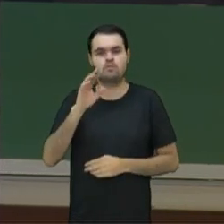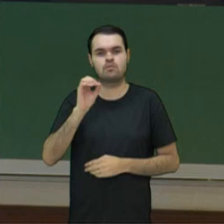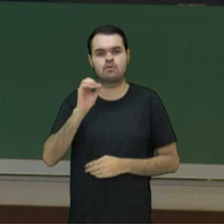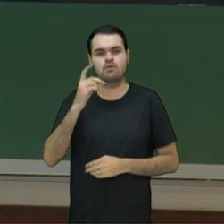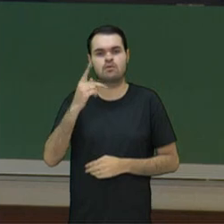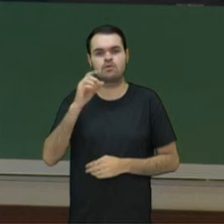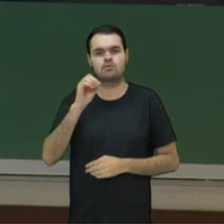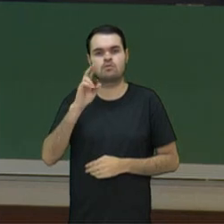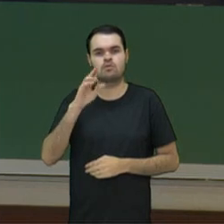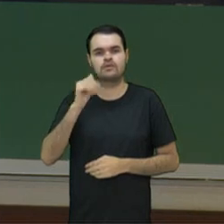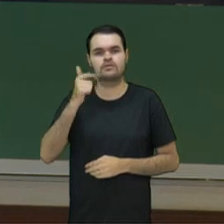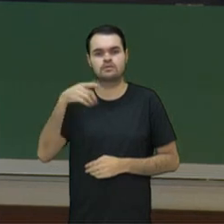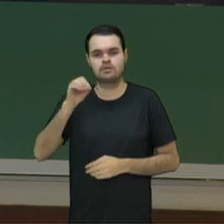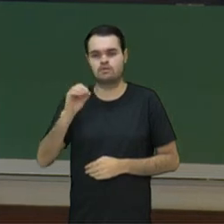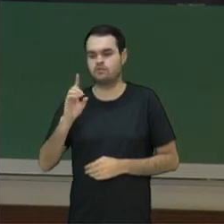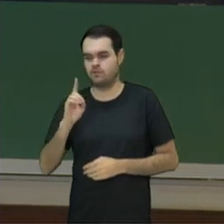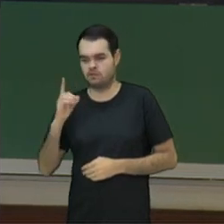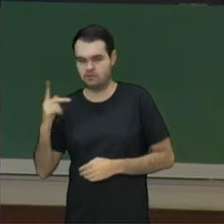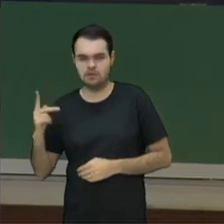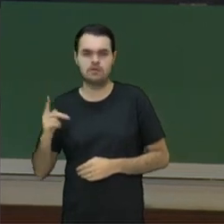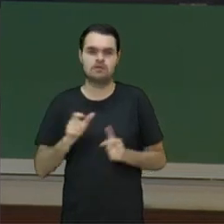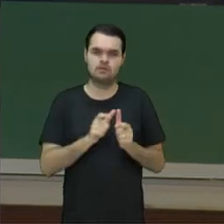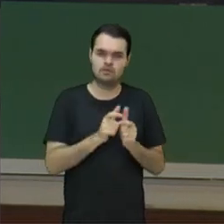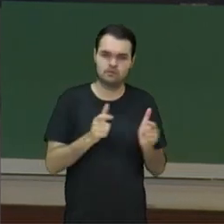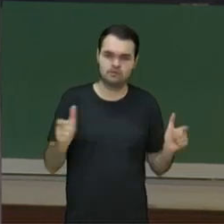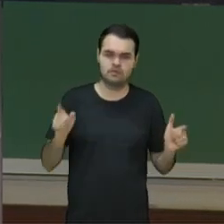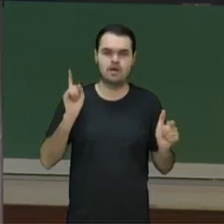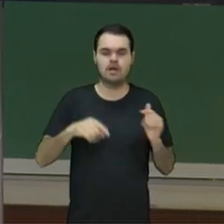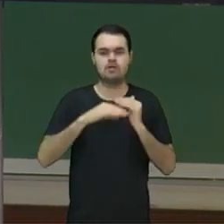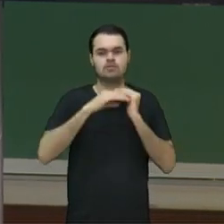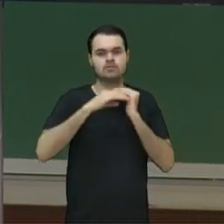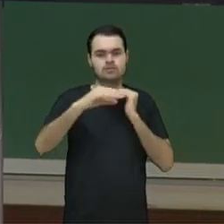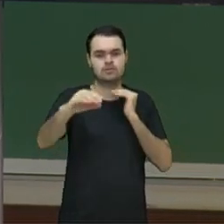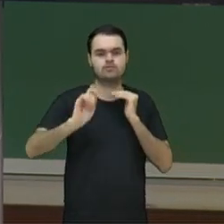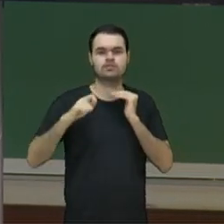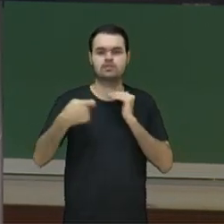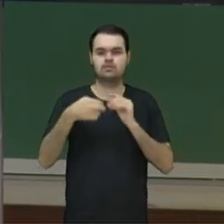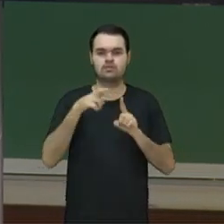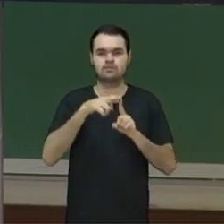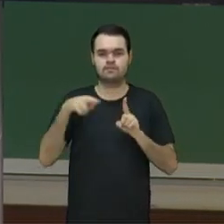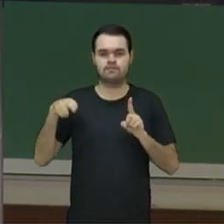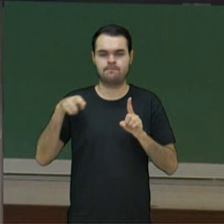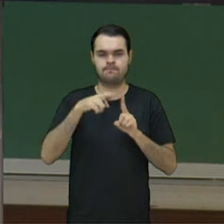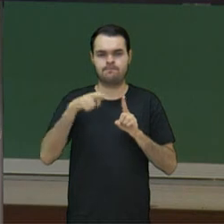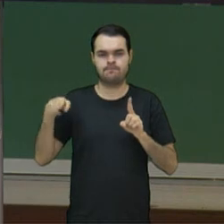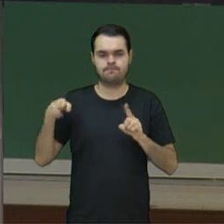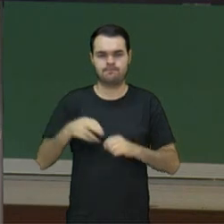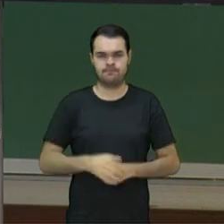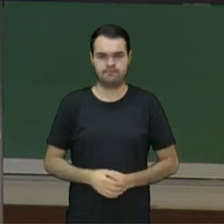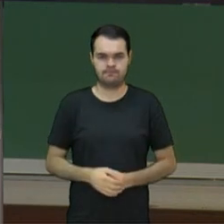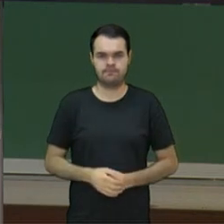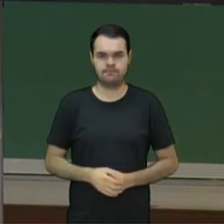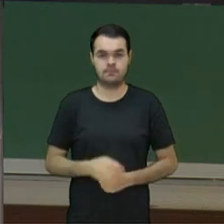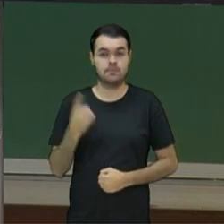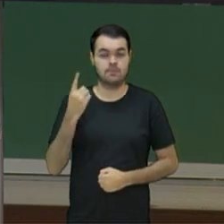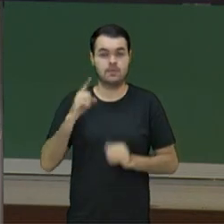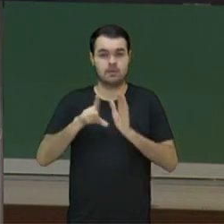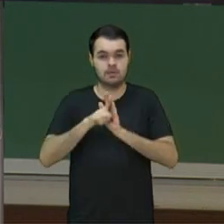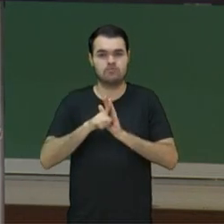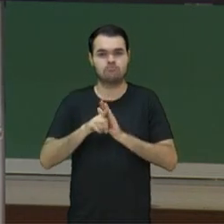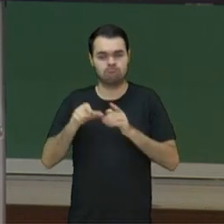a DDP e a corrente elétrica, que é uma constante chamada resistência. Essa é a primeira lei de Ohm.